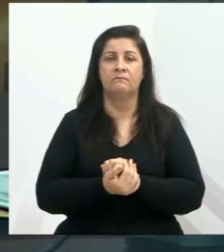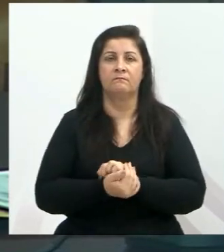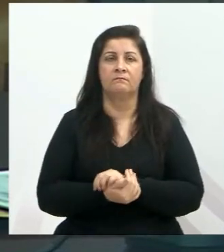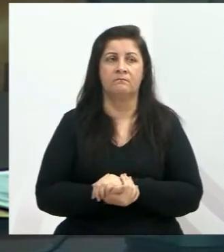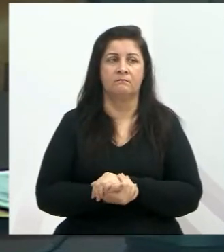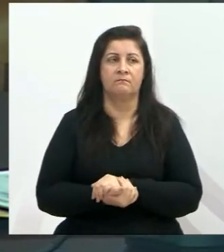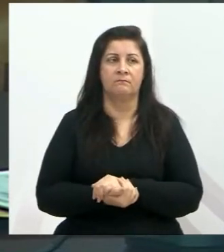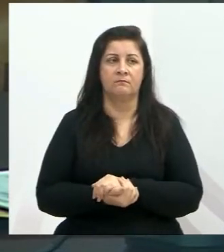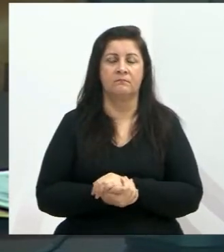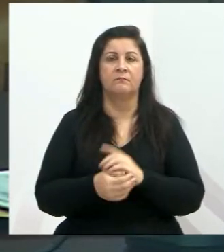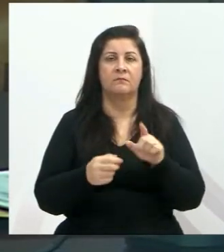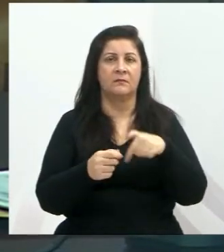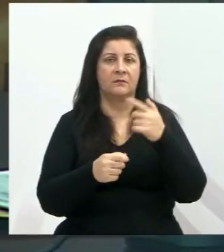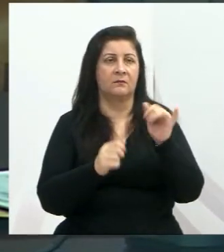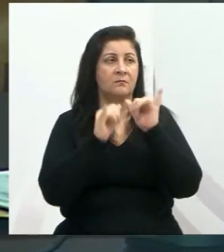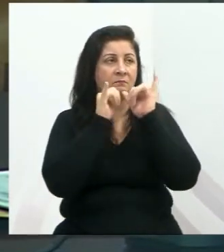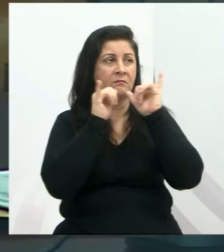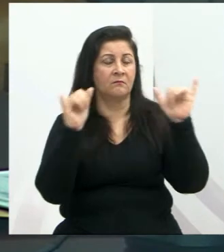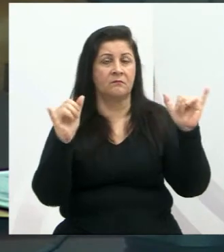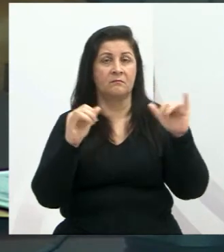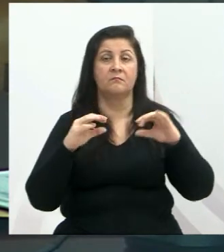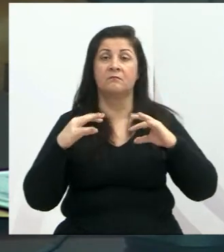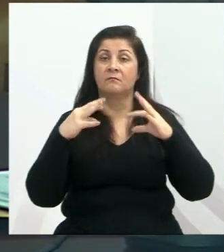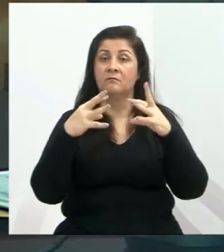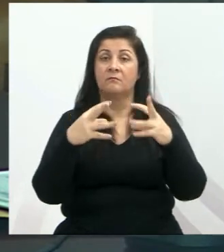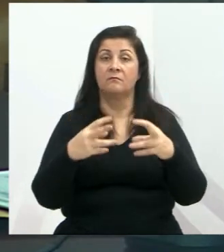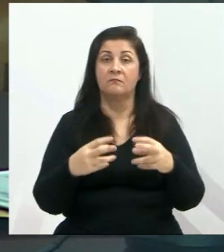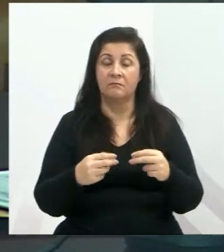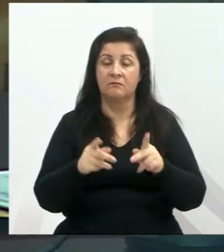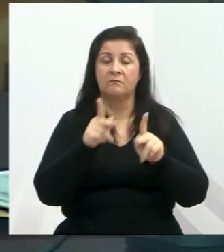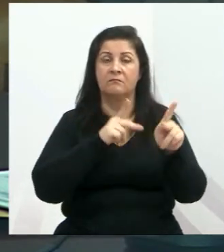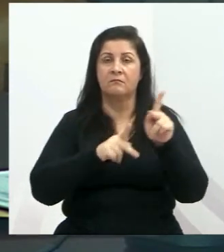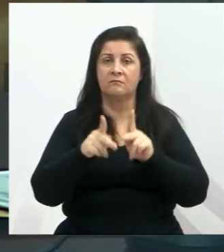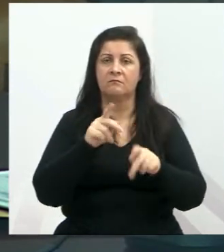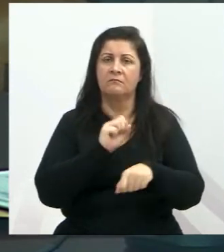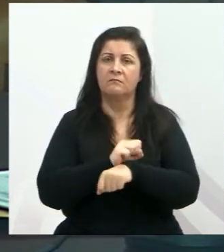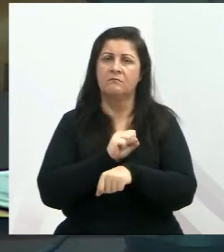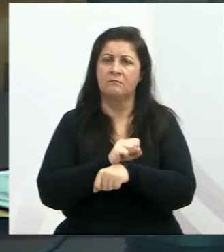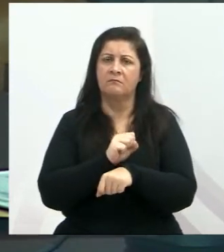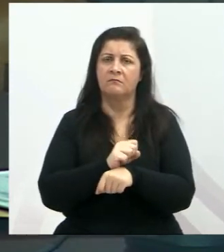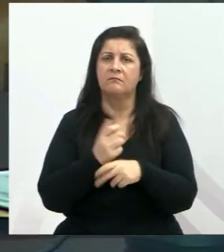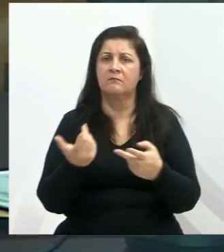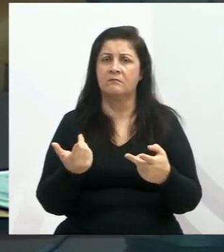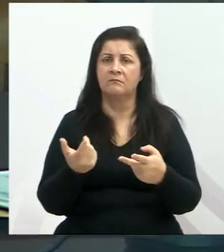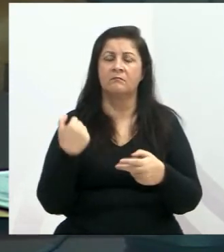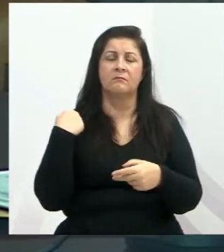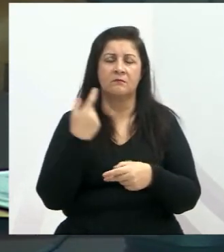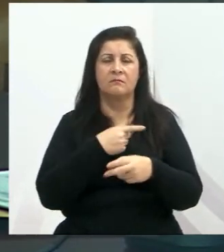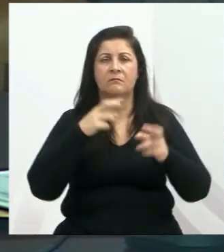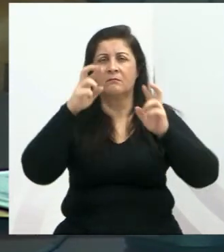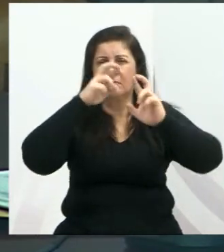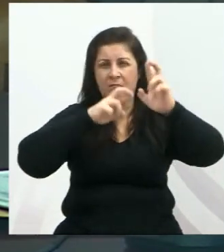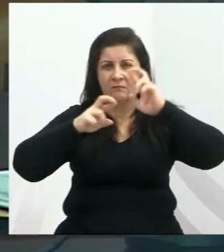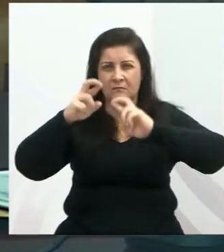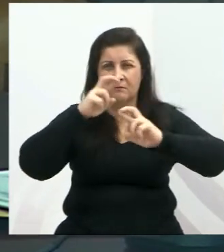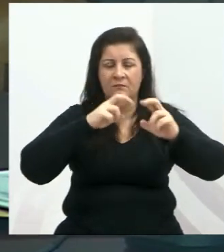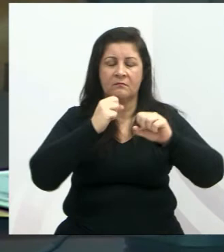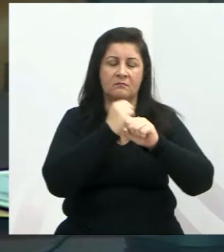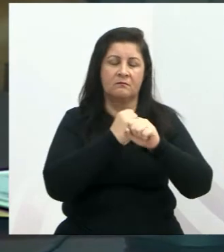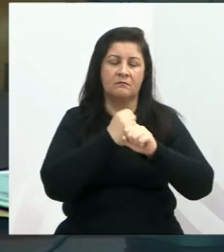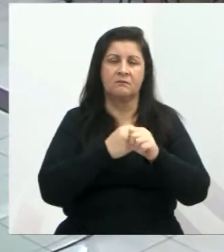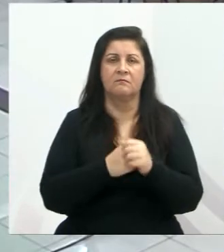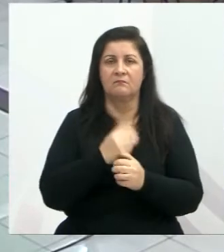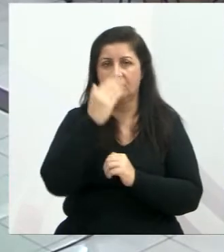demais vereadores e com toda a sociedade que espera de nós, vereadores, a fiscalização das obras públicas.